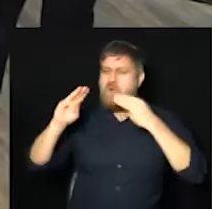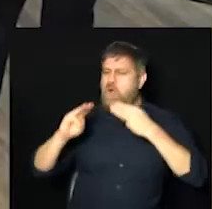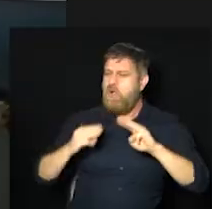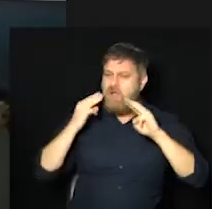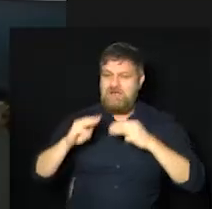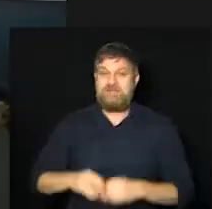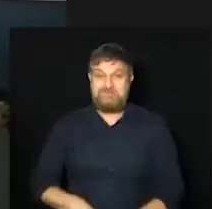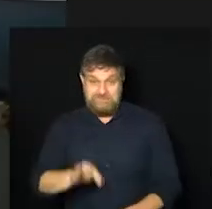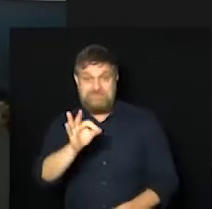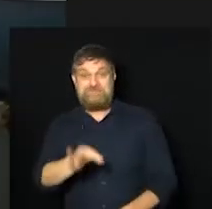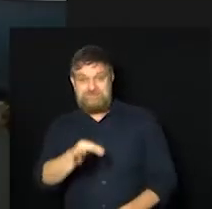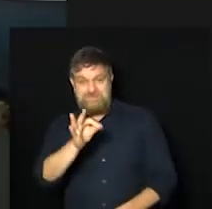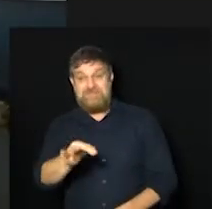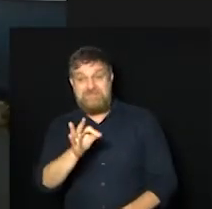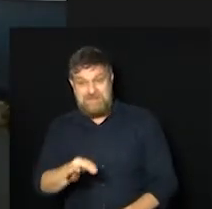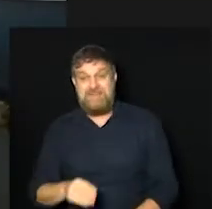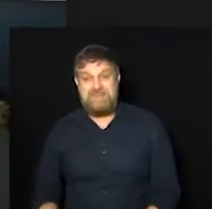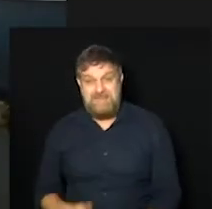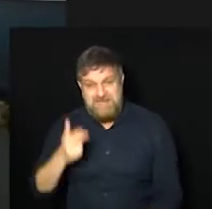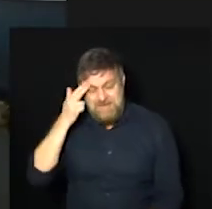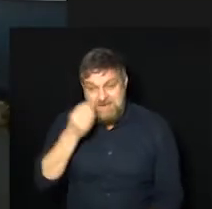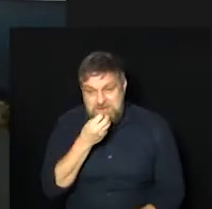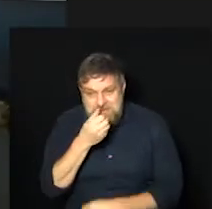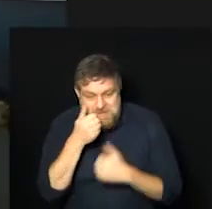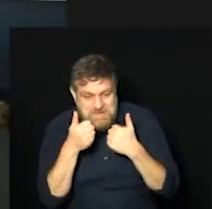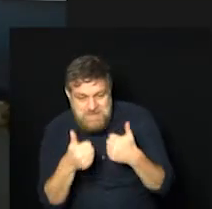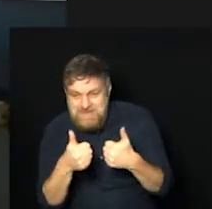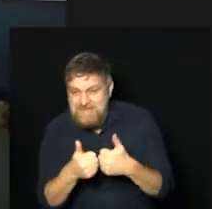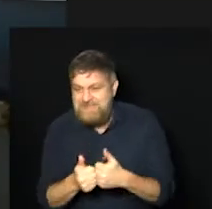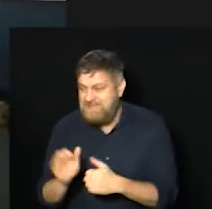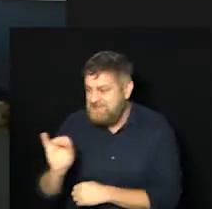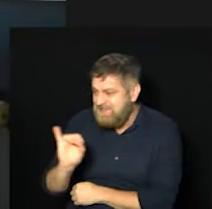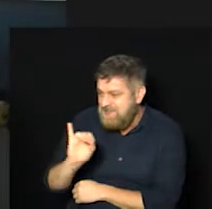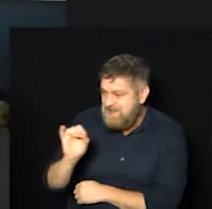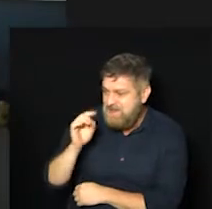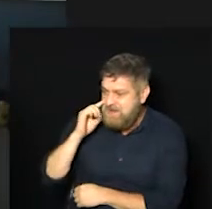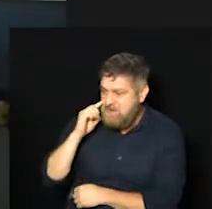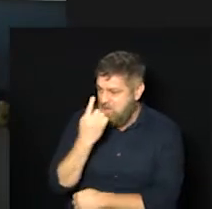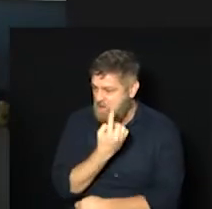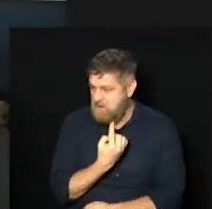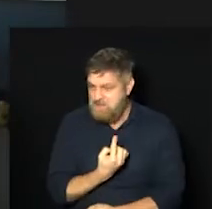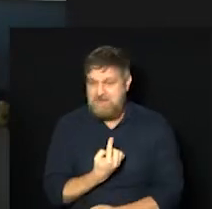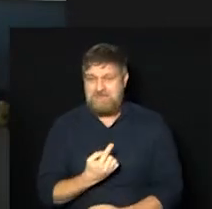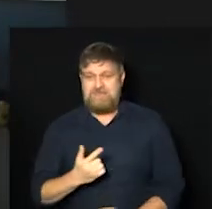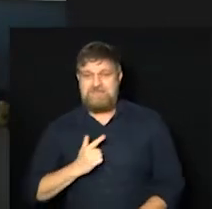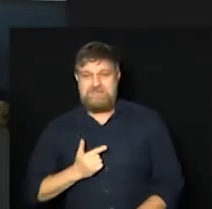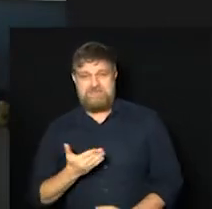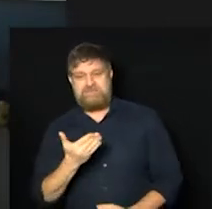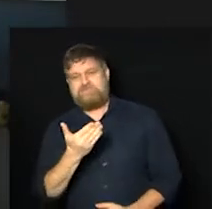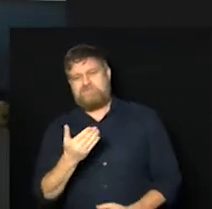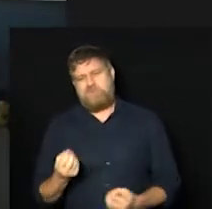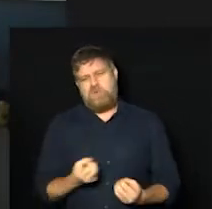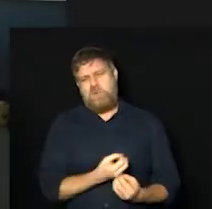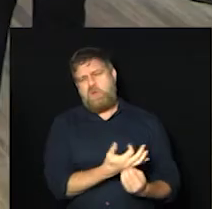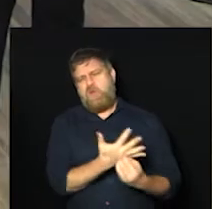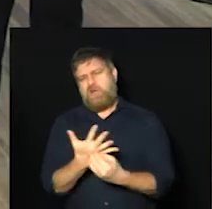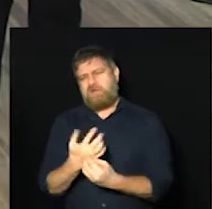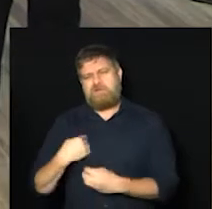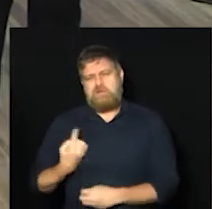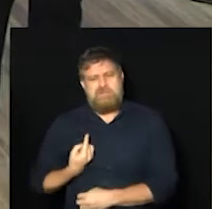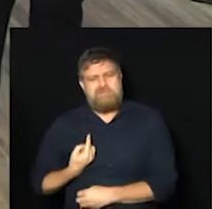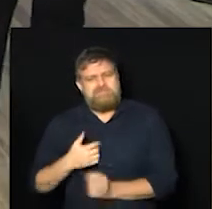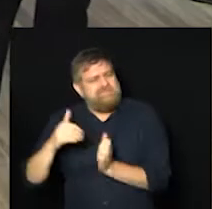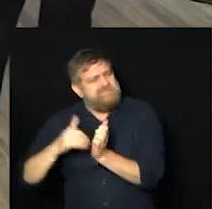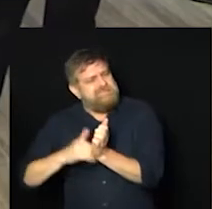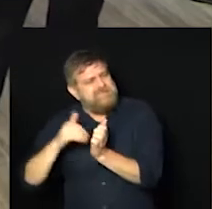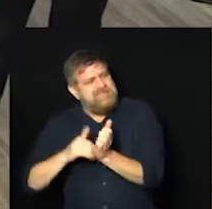É isso mesmo, Gabriel. Tudo bem? Oi, Mirna, tudo bem? Tínhamos um artista aqui, hein? E não